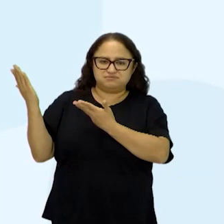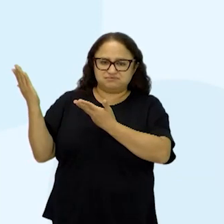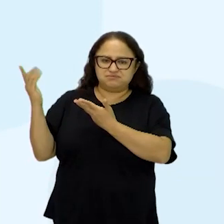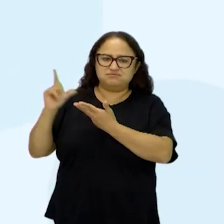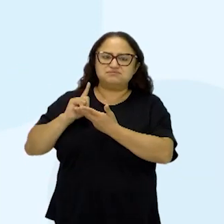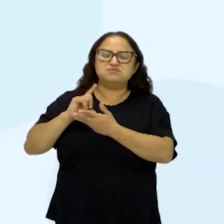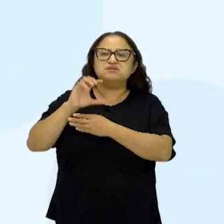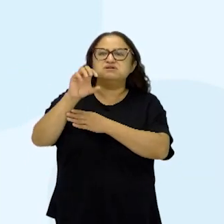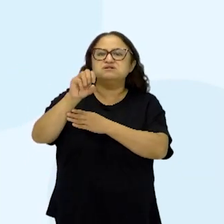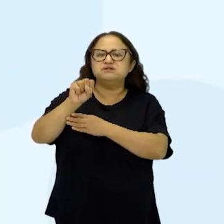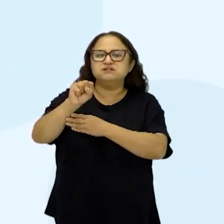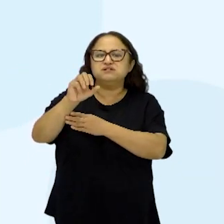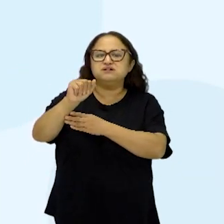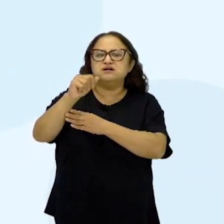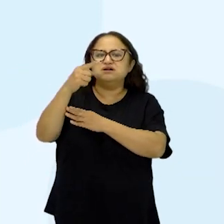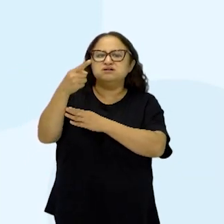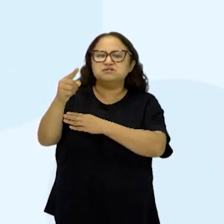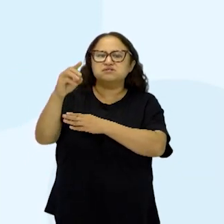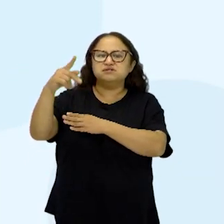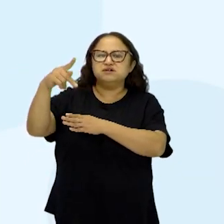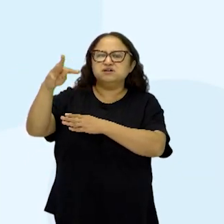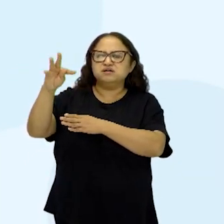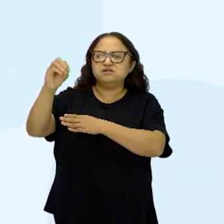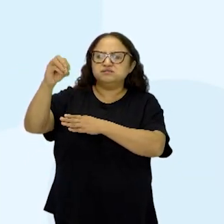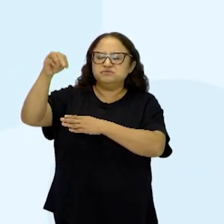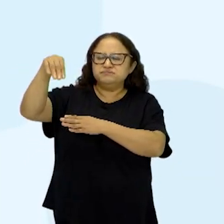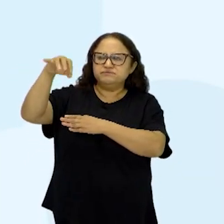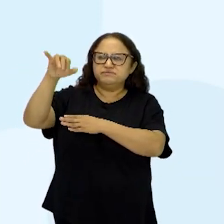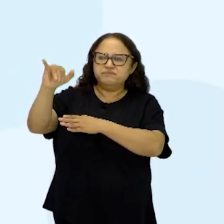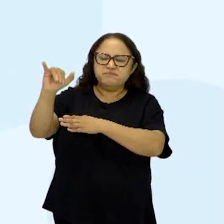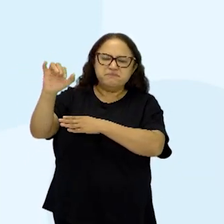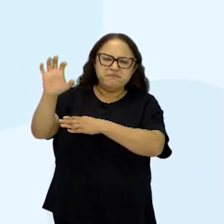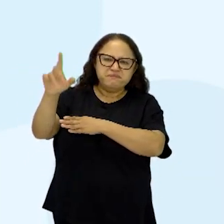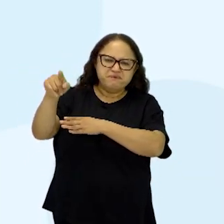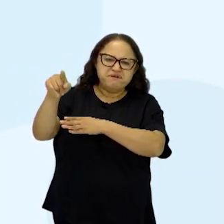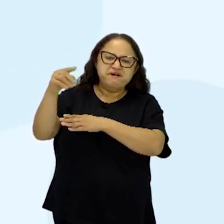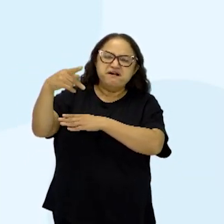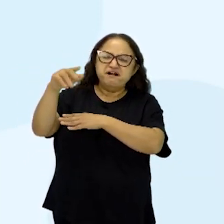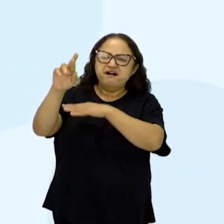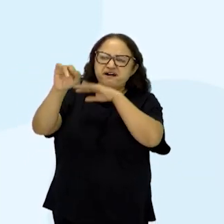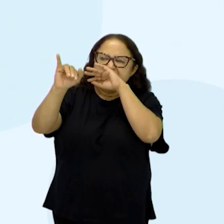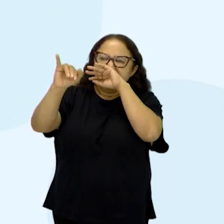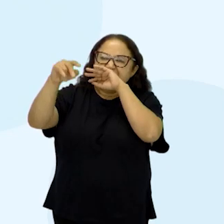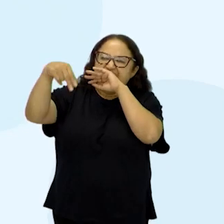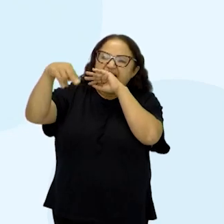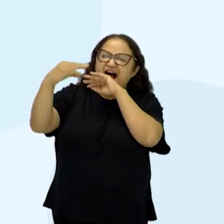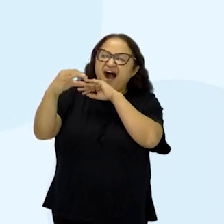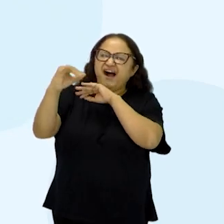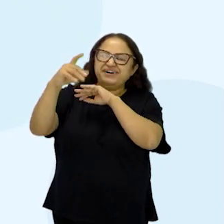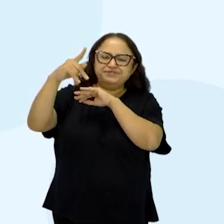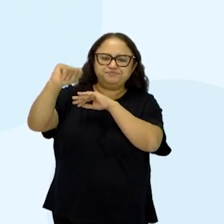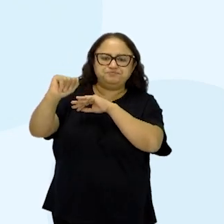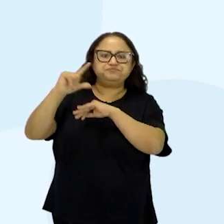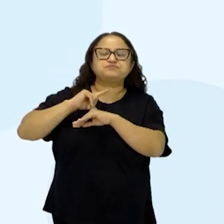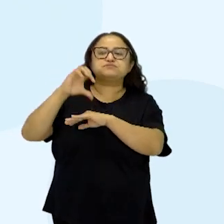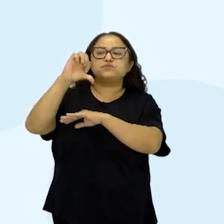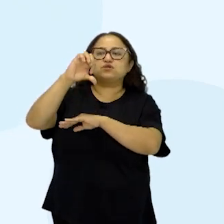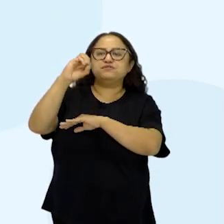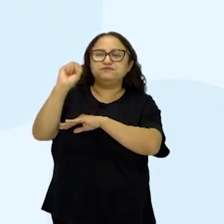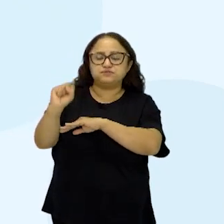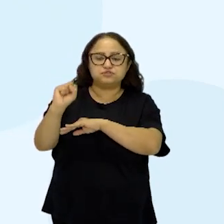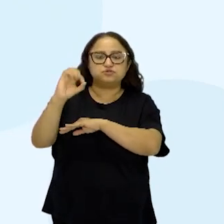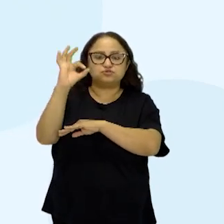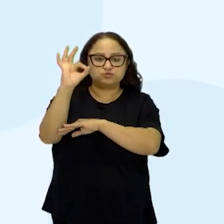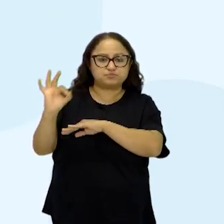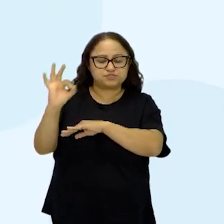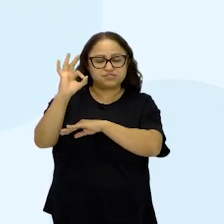e Príncipe, que essa daí já é bem diferente esse país. Eu tenho 98% da população falando língua portuguesa. Então vai